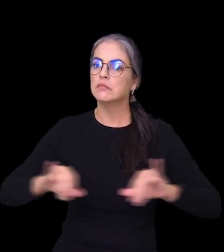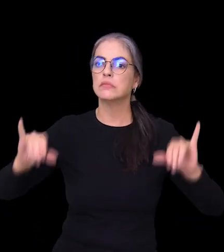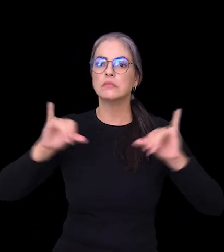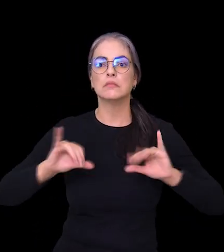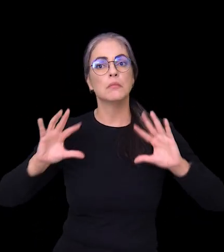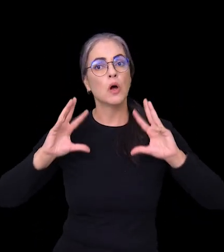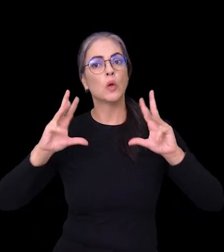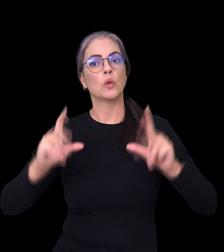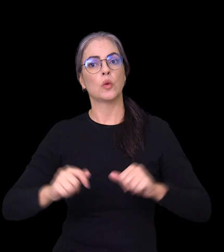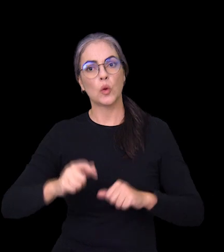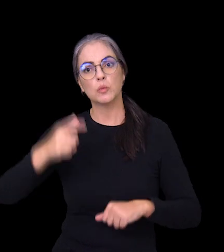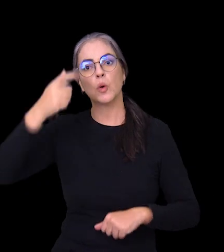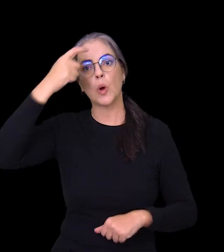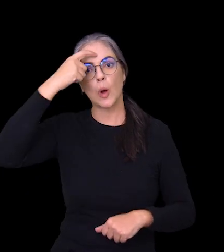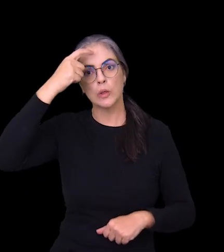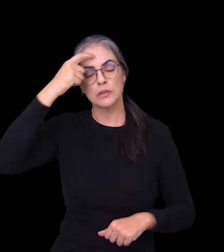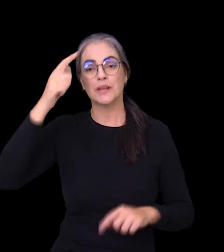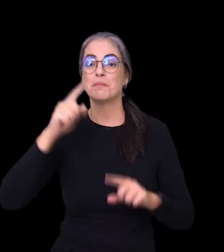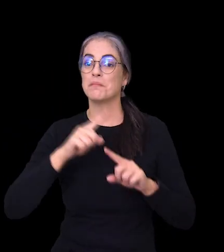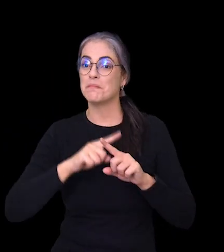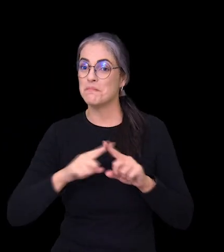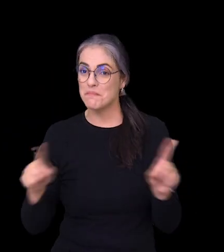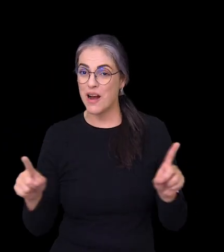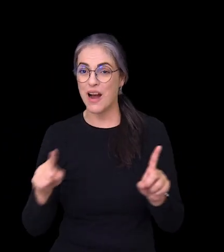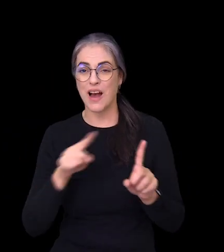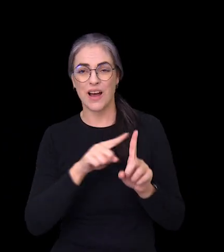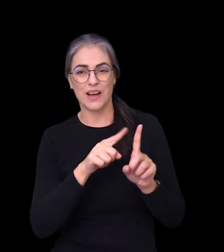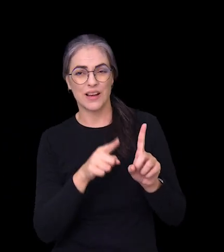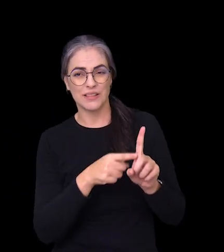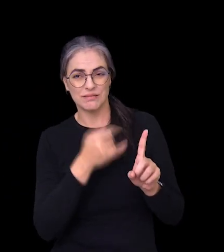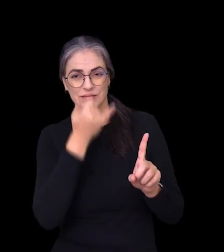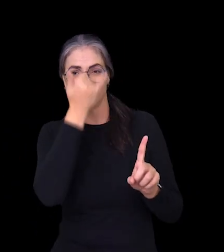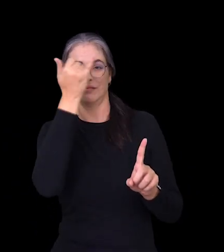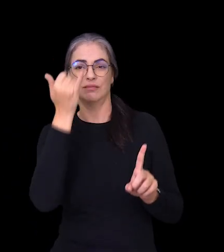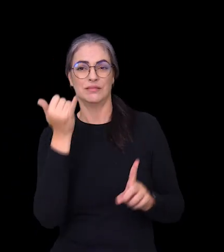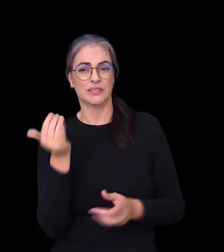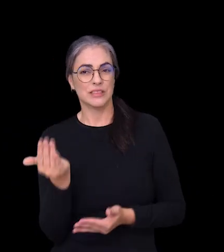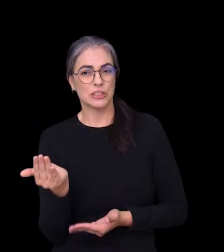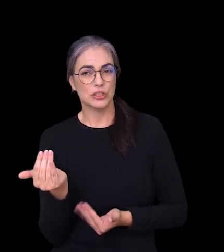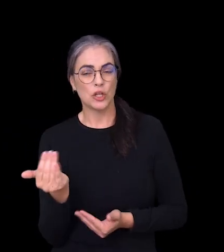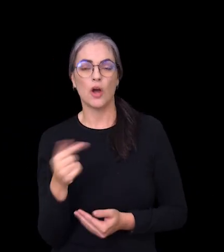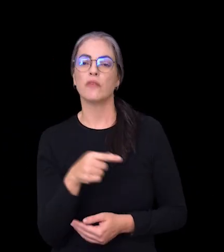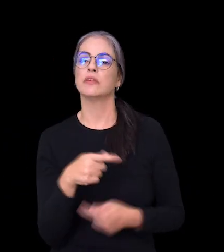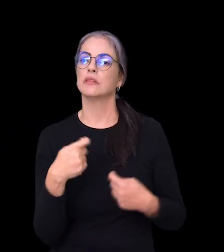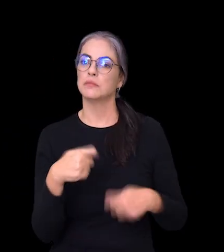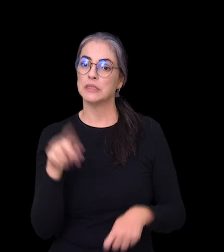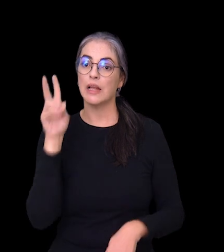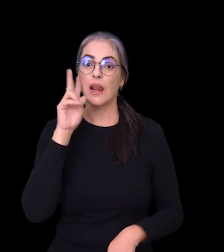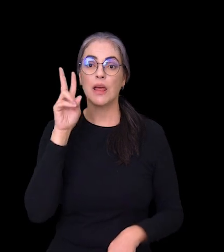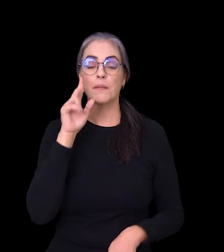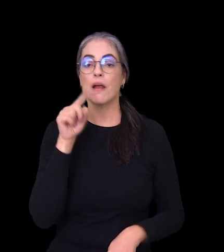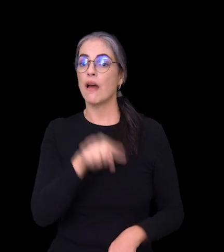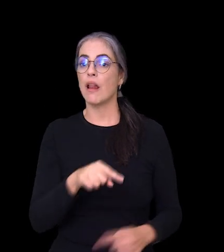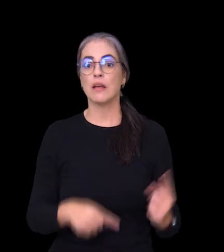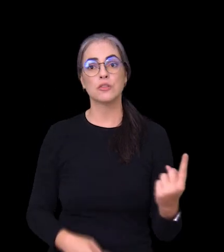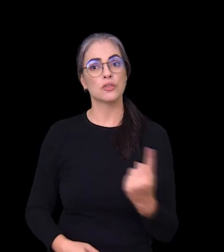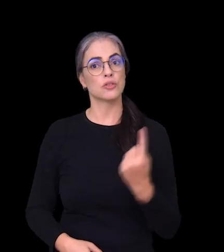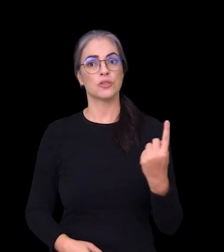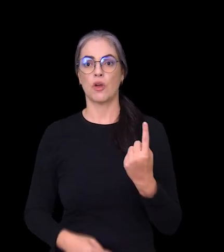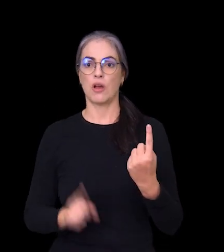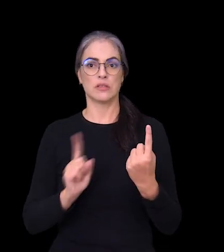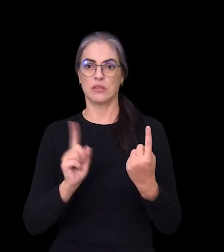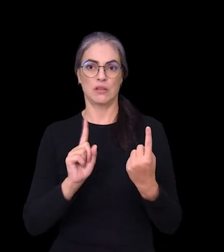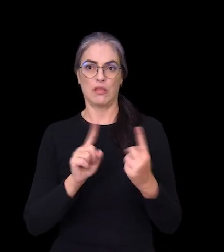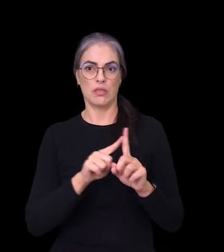social, mas é importante que, junto disso, não venha justamente essa estigmatização individualizada na menina, compreendendo que